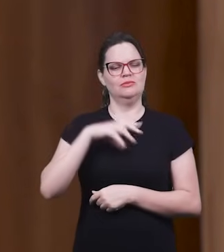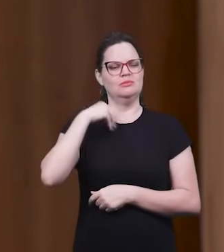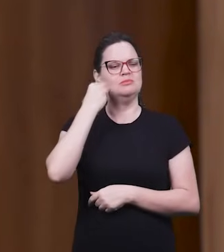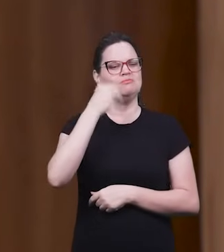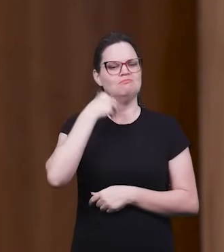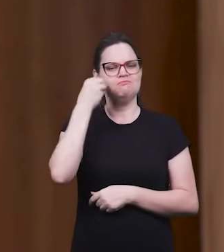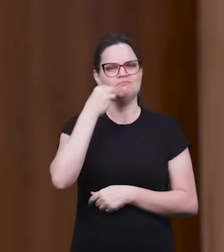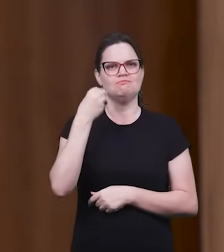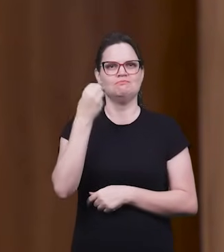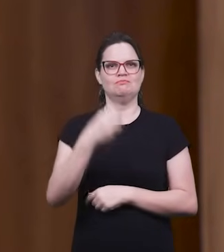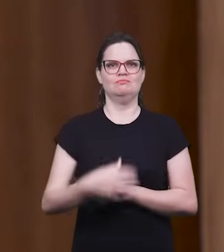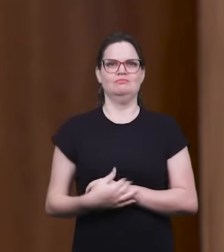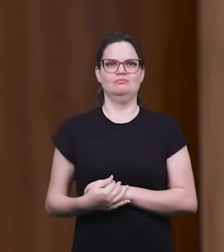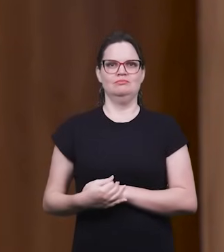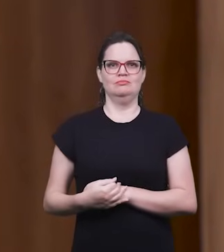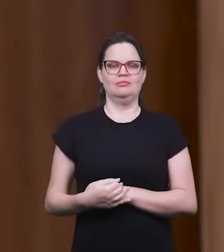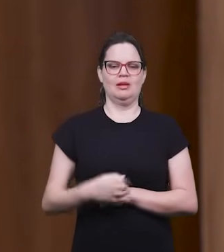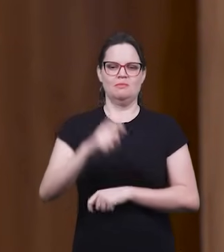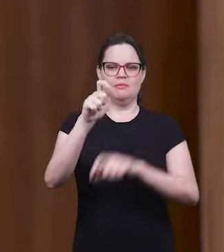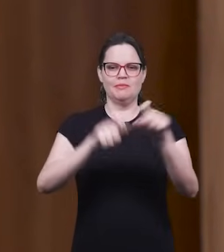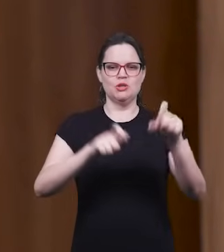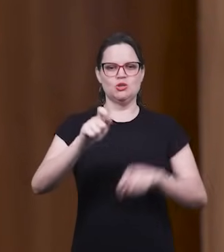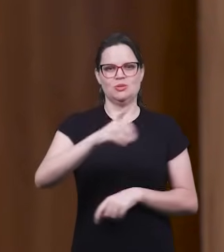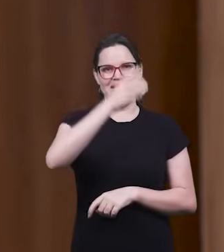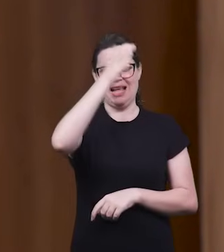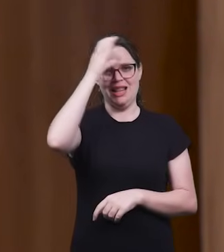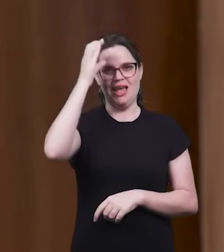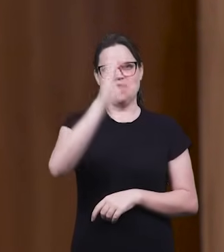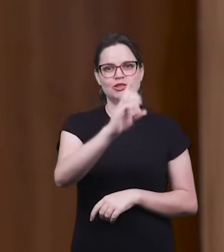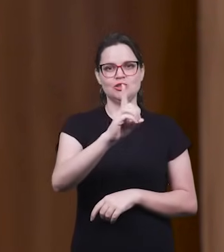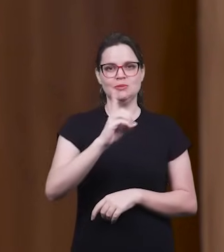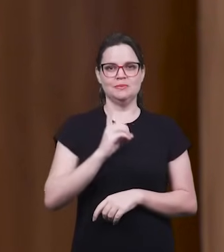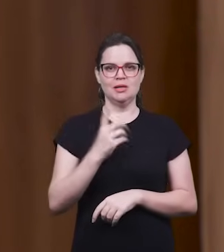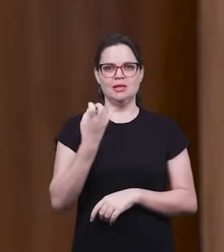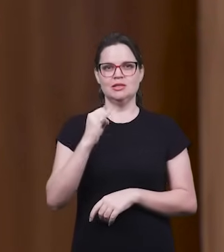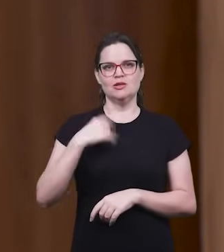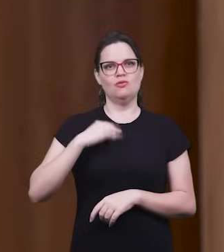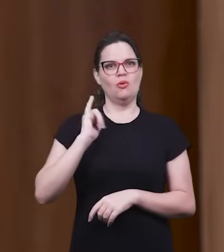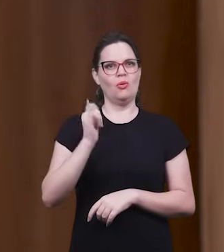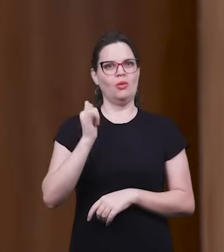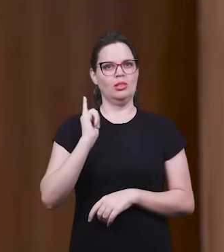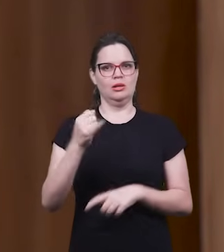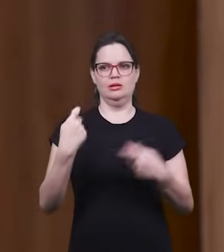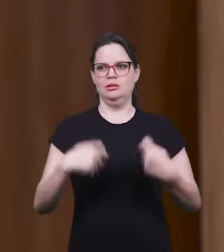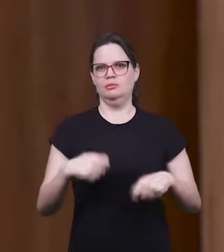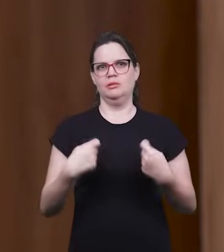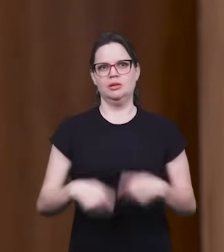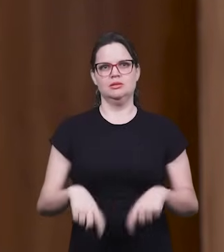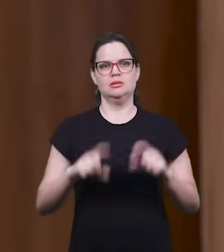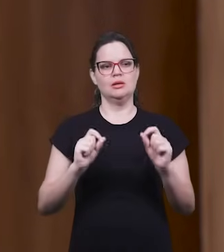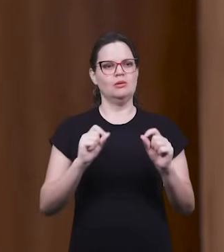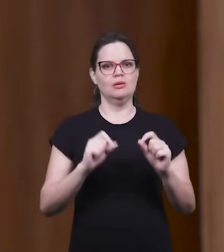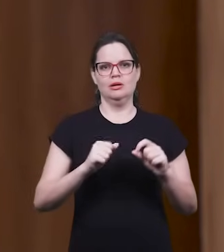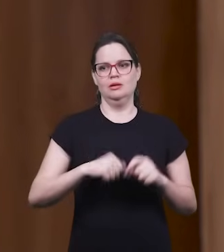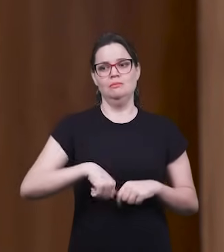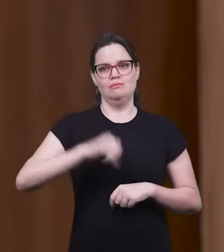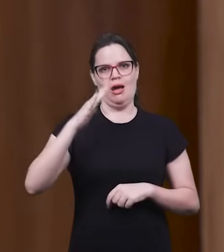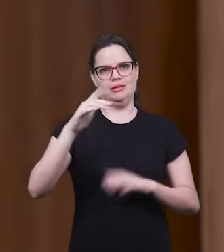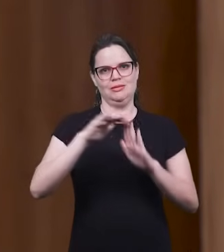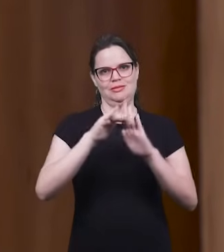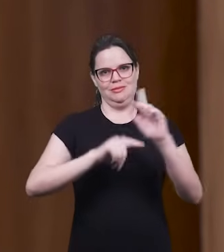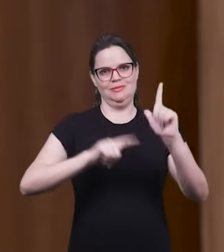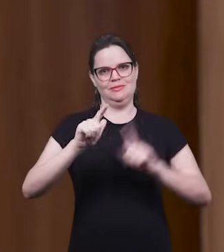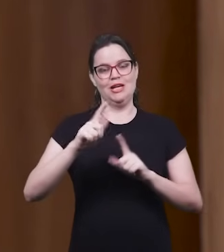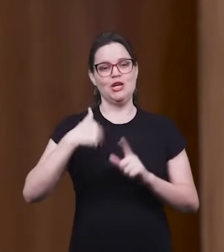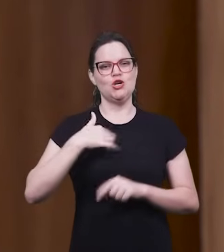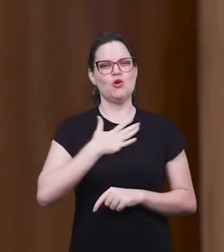né? Com clientes, né? Um negócio assim, se fosse contar, eu me dava bem com os idosos aqui. Aqui tinha o